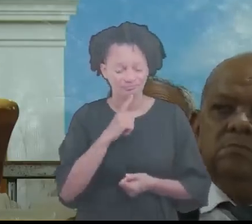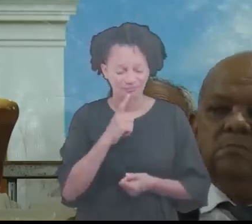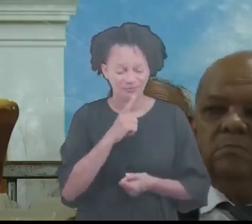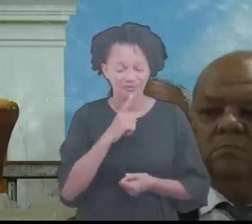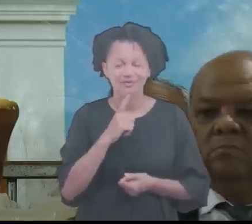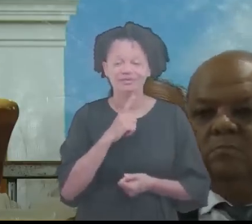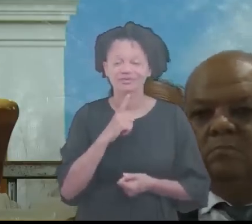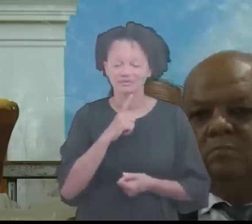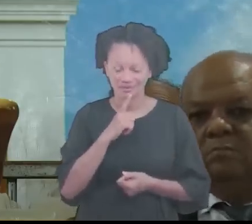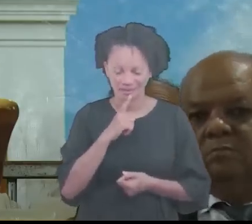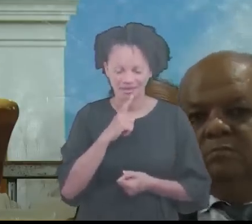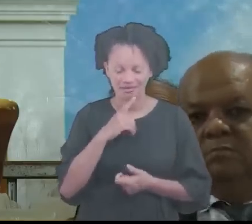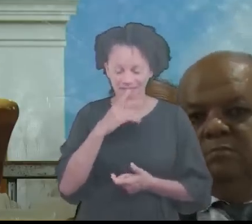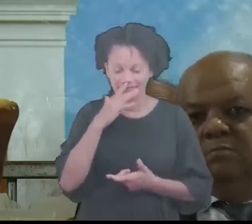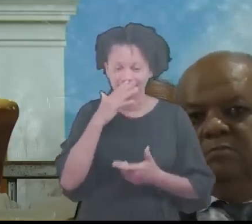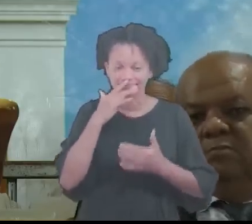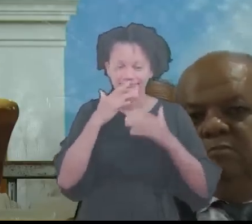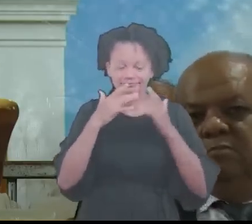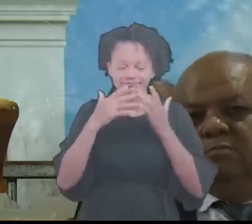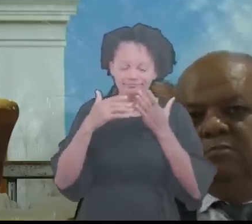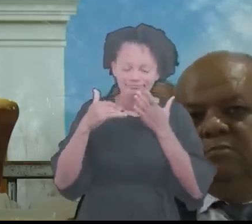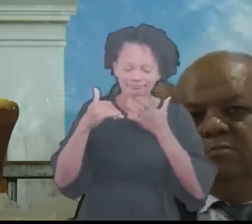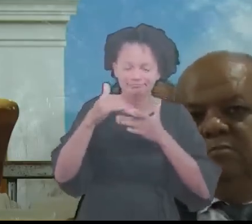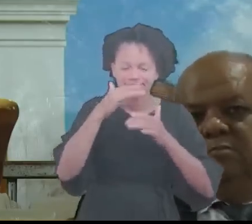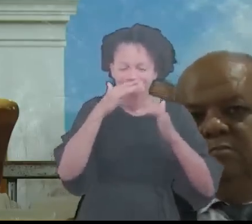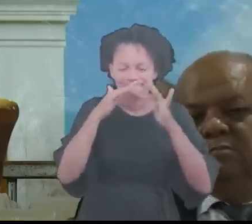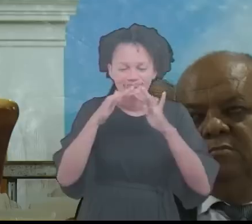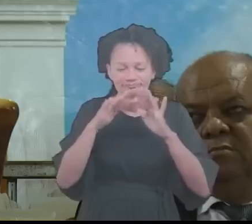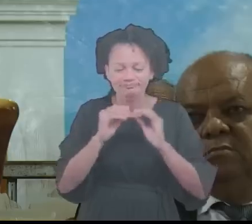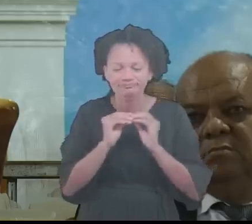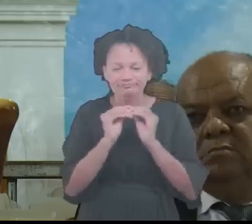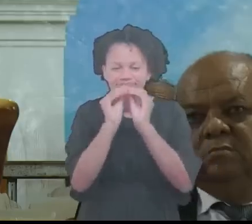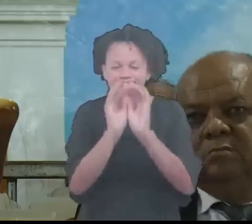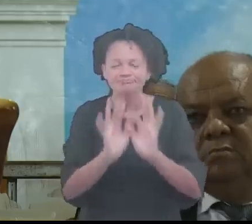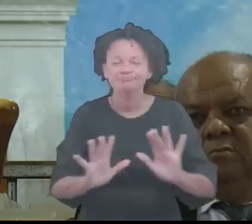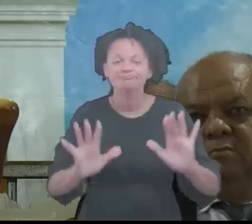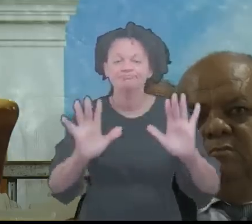cosmético que deixa a igreja a coisa mais bela.